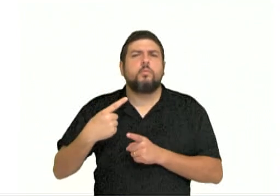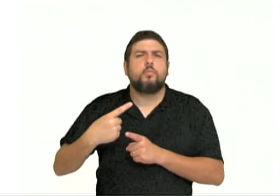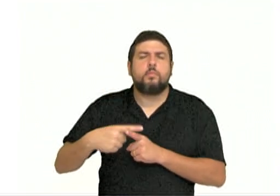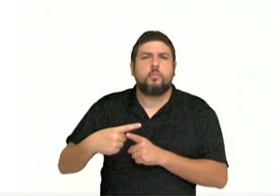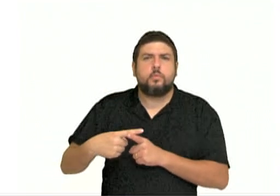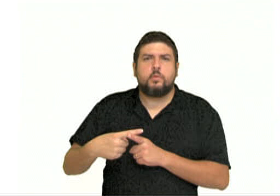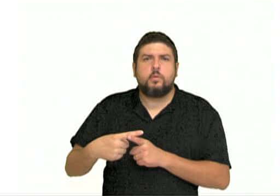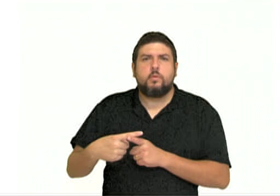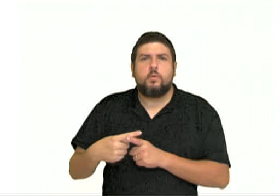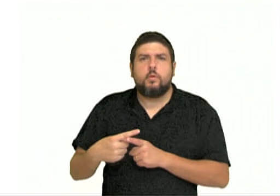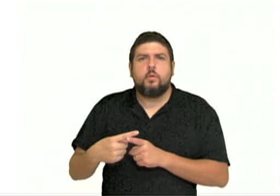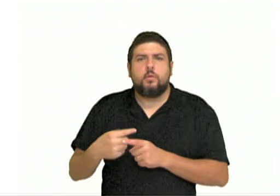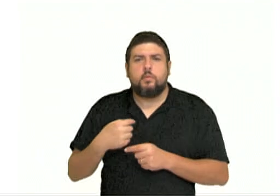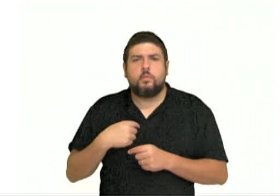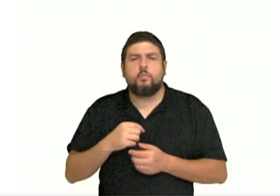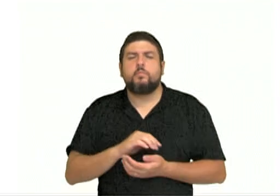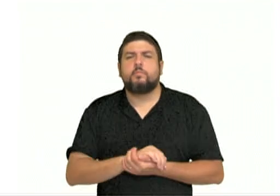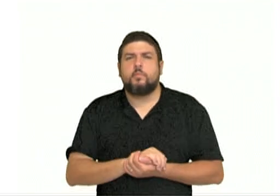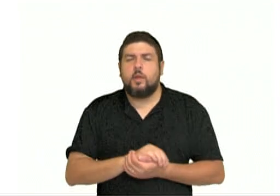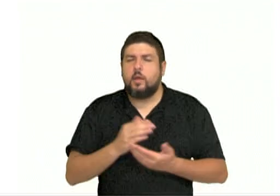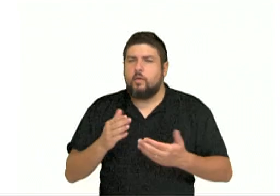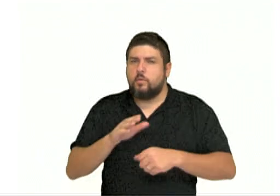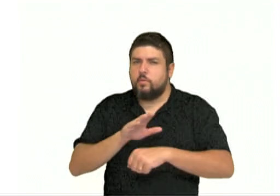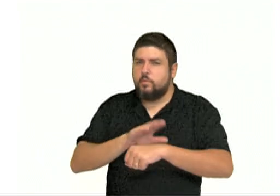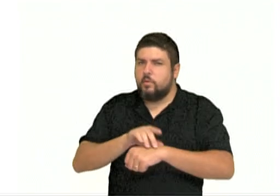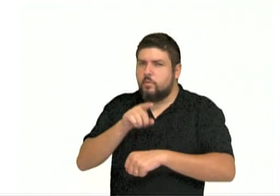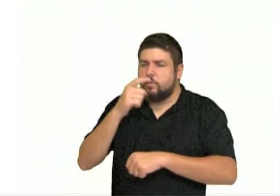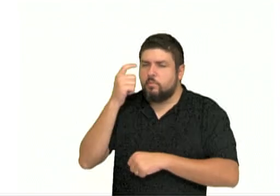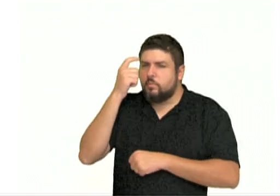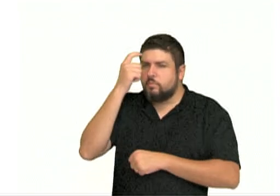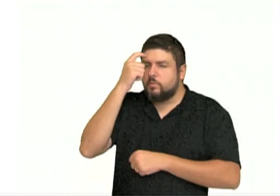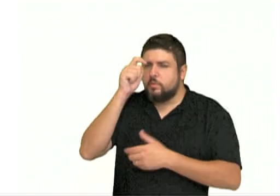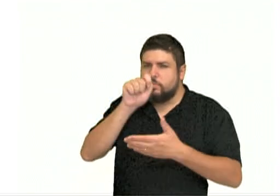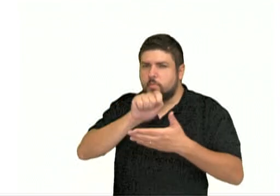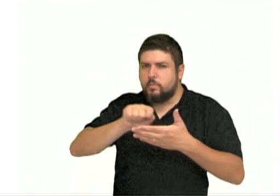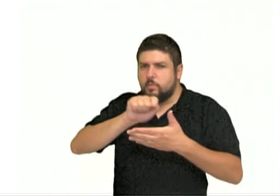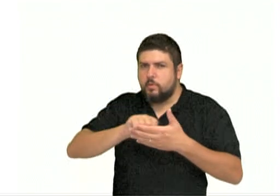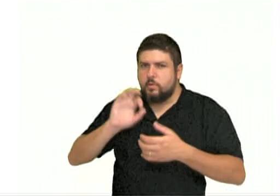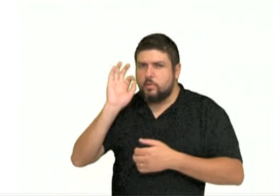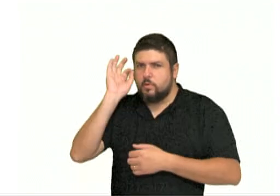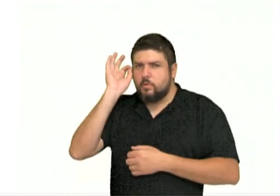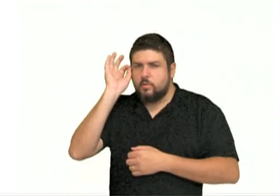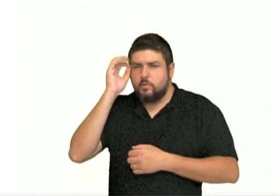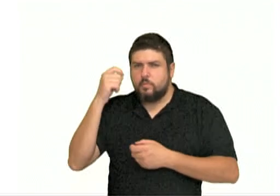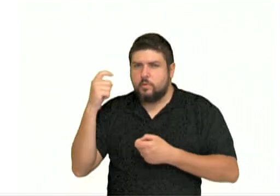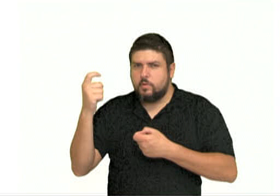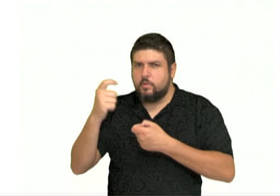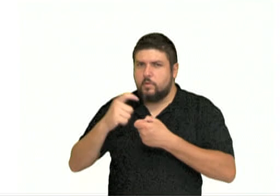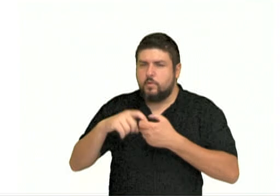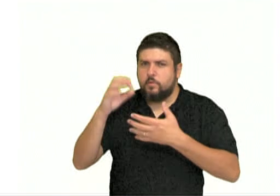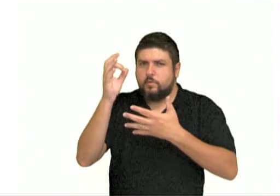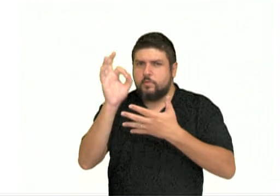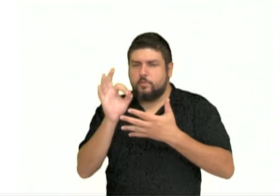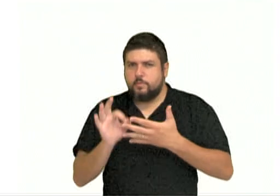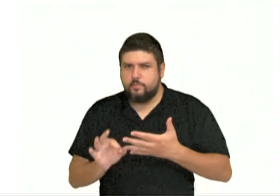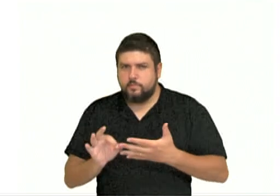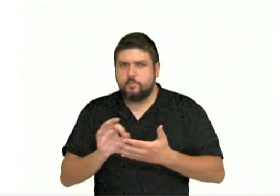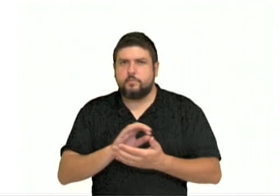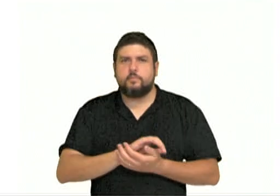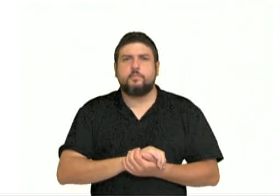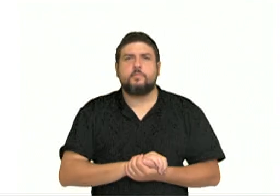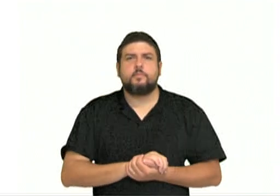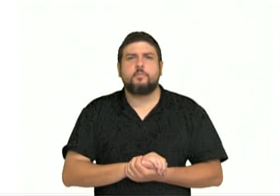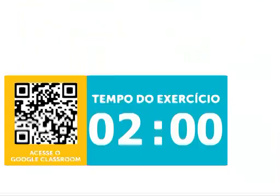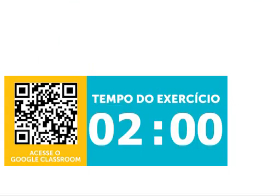seria a justificativa? Vou te dar um tempinho para você pensar e responder aí e na sequência já retornamos com a nossa